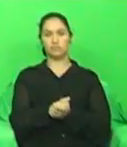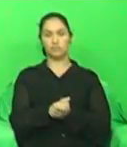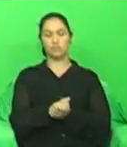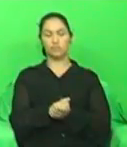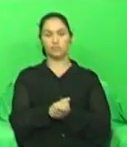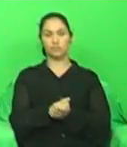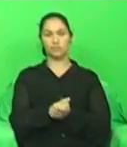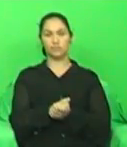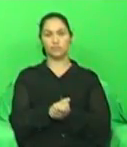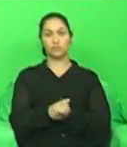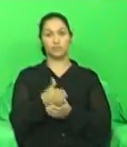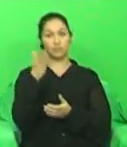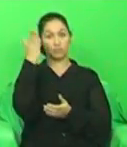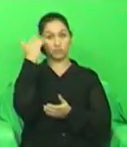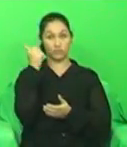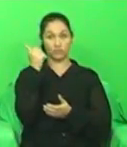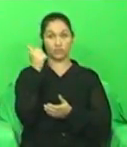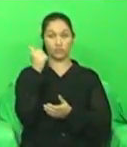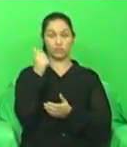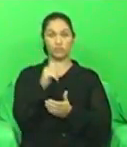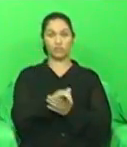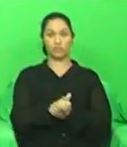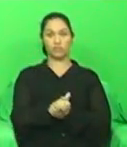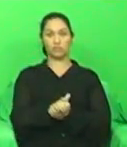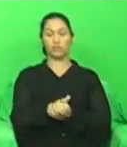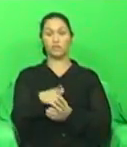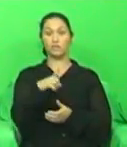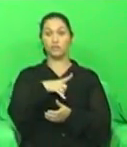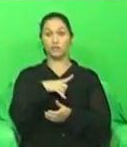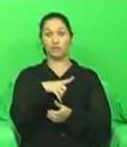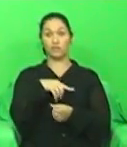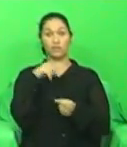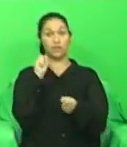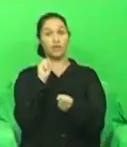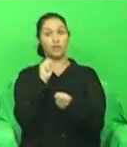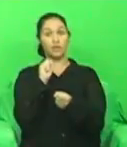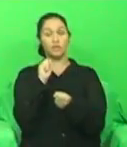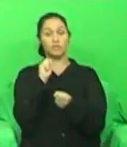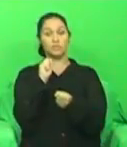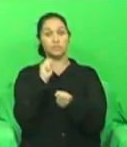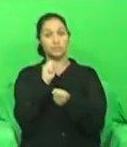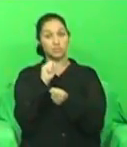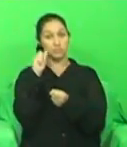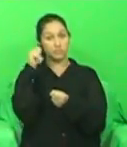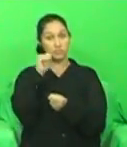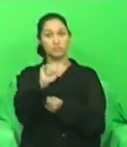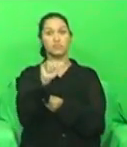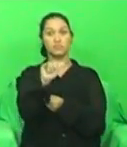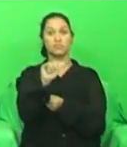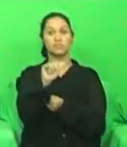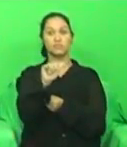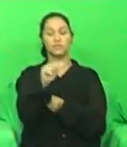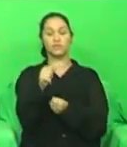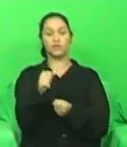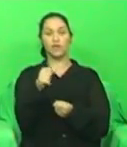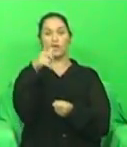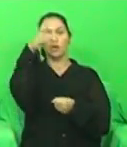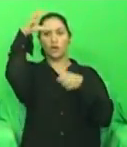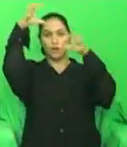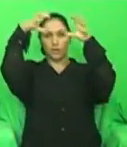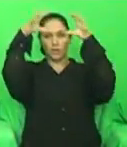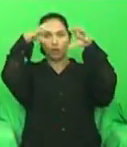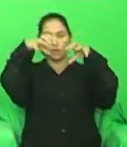que a cheia tem que evitar em todos os bairros da nossa cidade mas estamos olhando a ikea bairros carentes bairros que realmente as pessoas